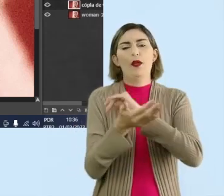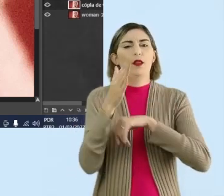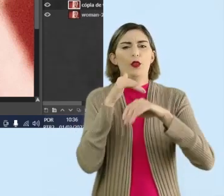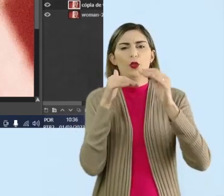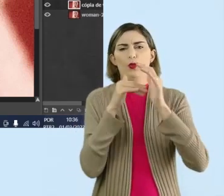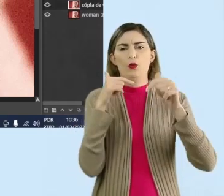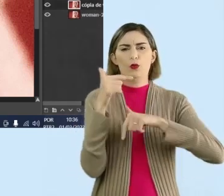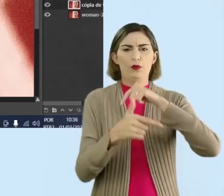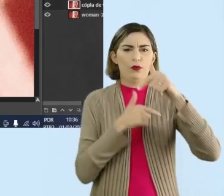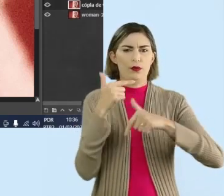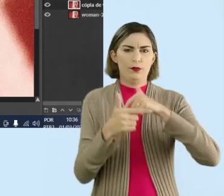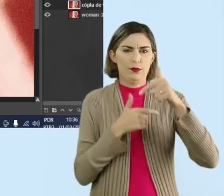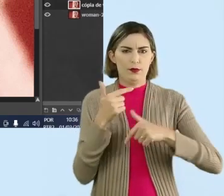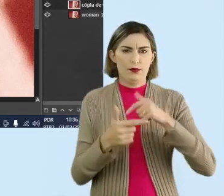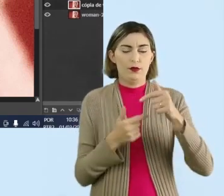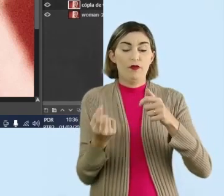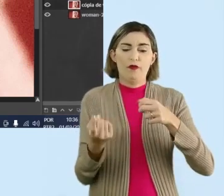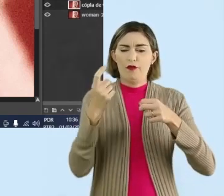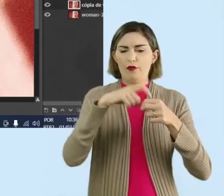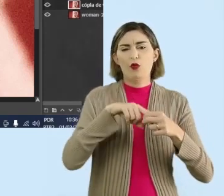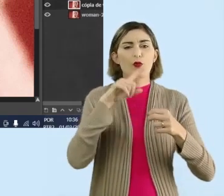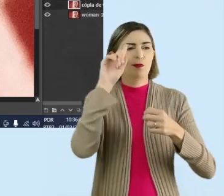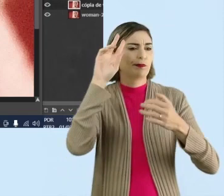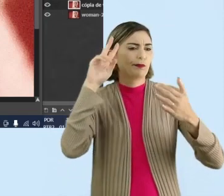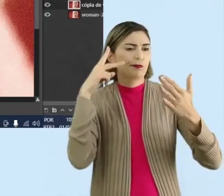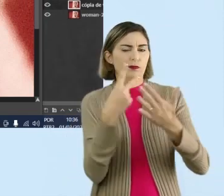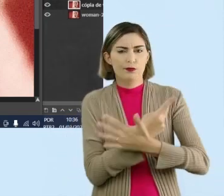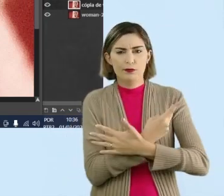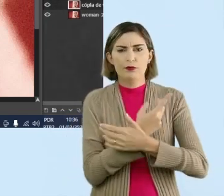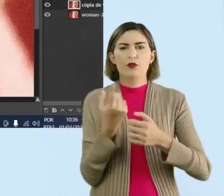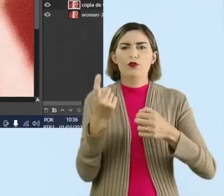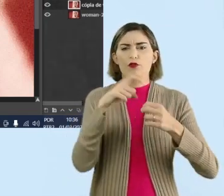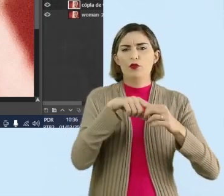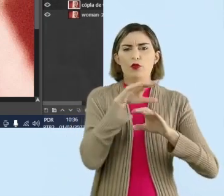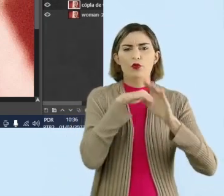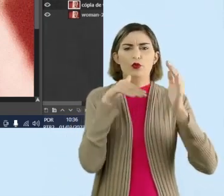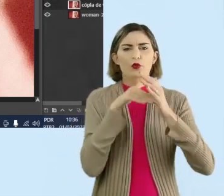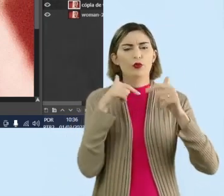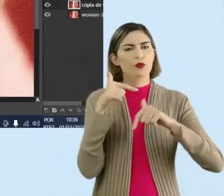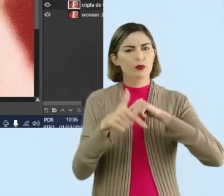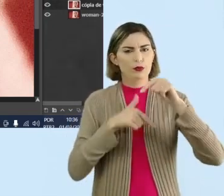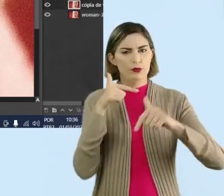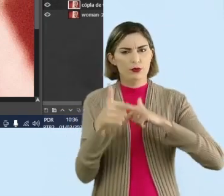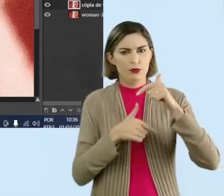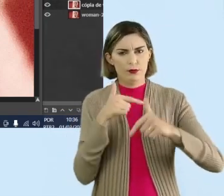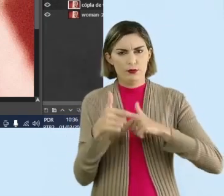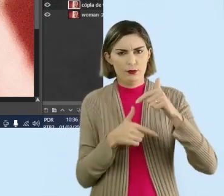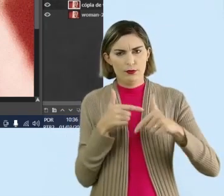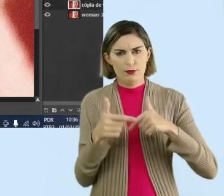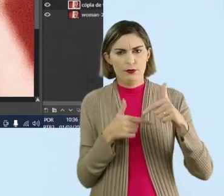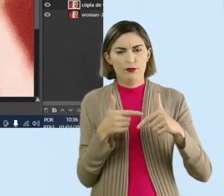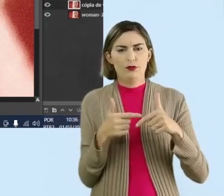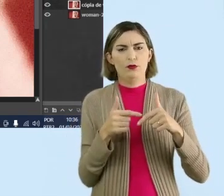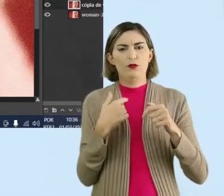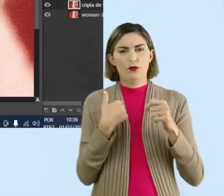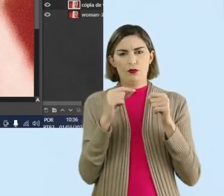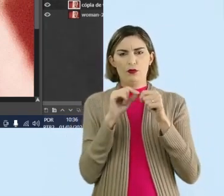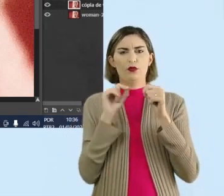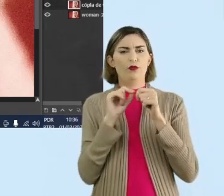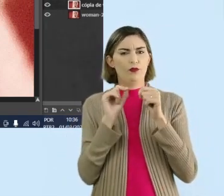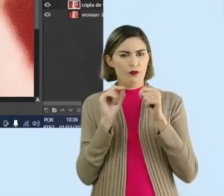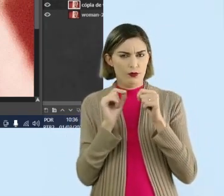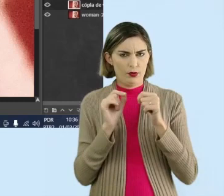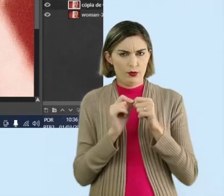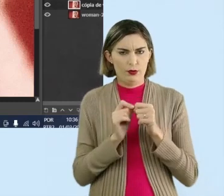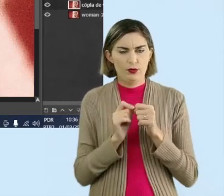precisar voltar por um erro, eu volto todo o trabalho que eu estou fazendo com a ferramenta. Parei